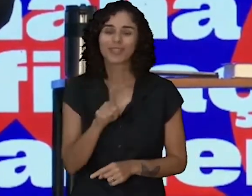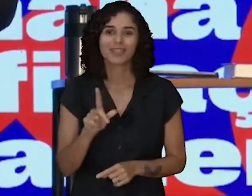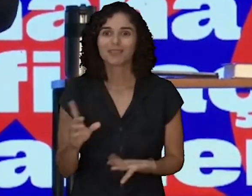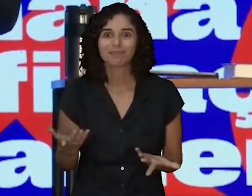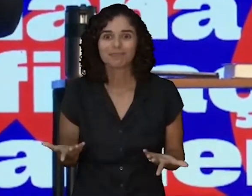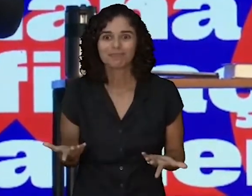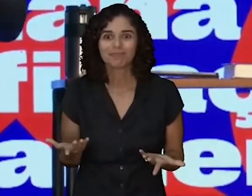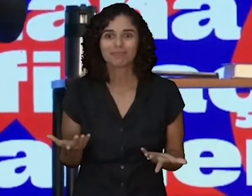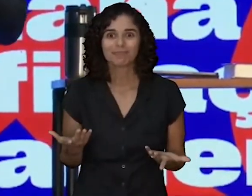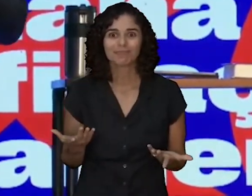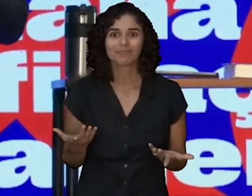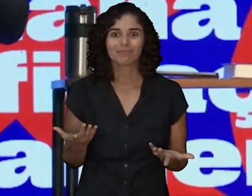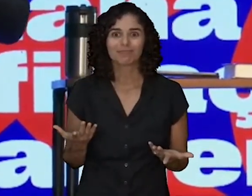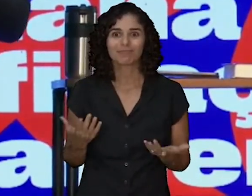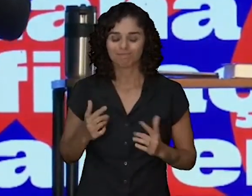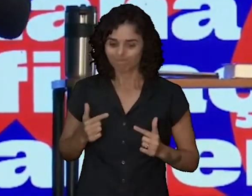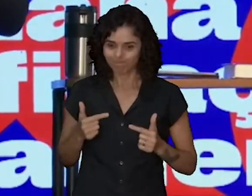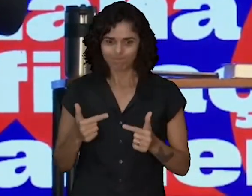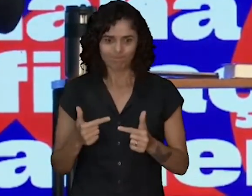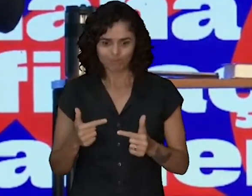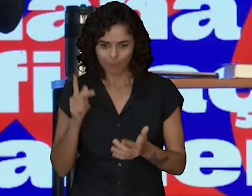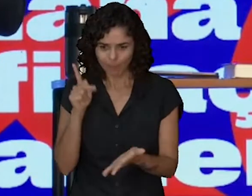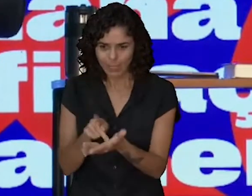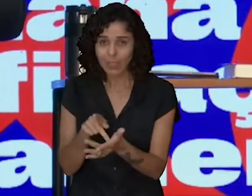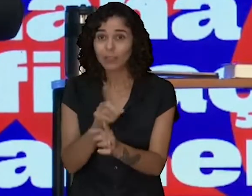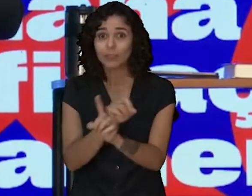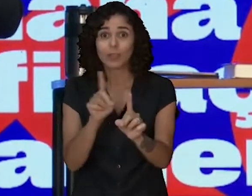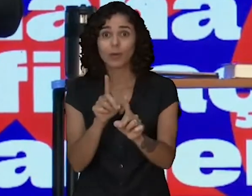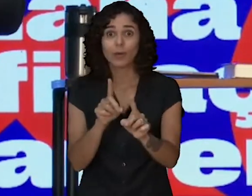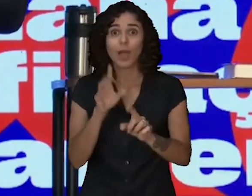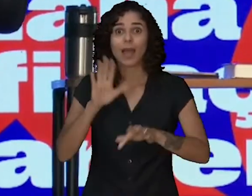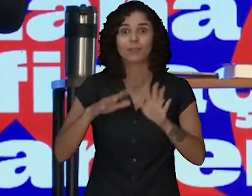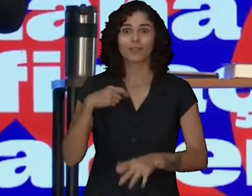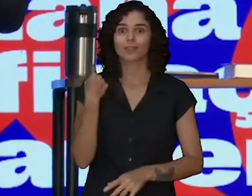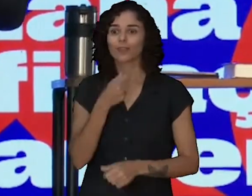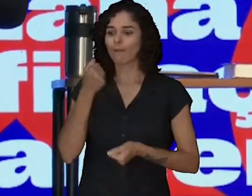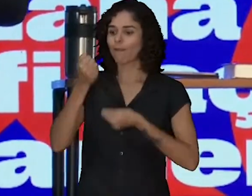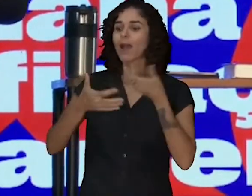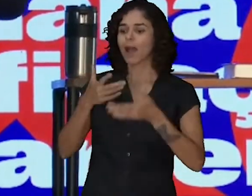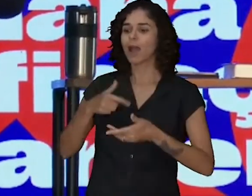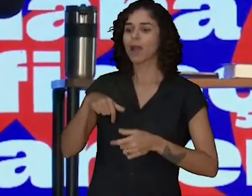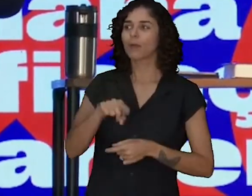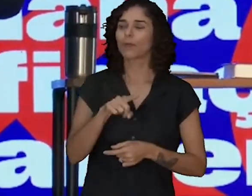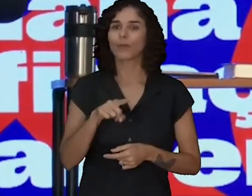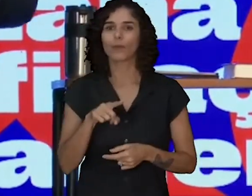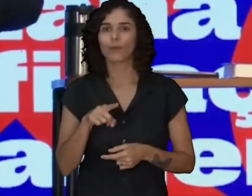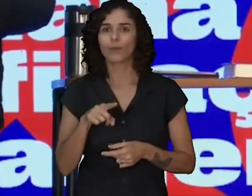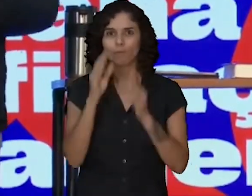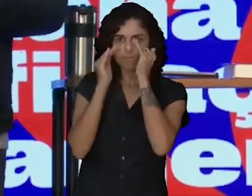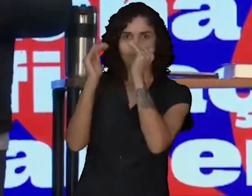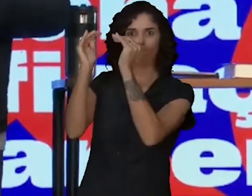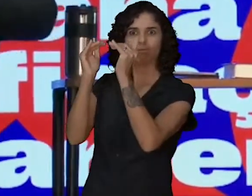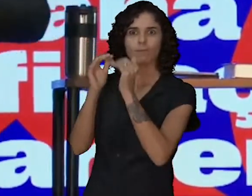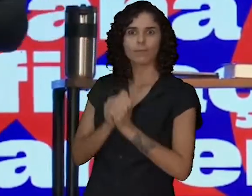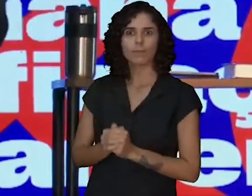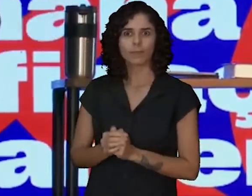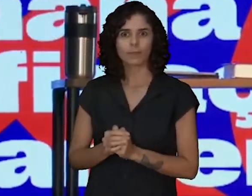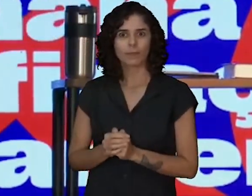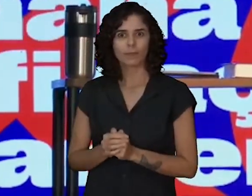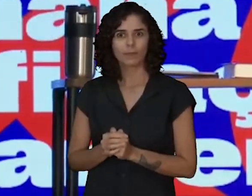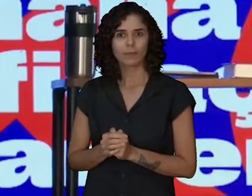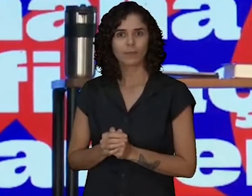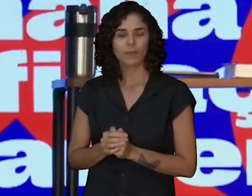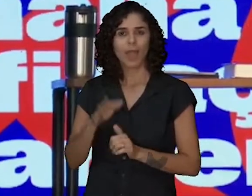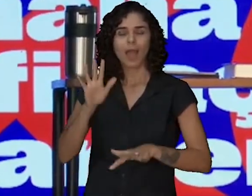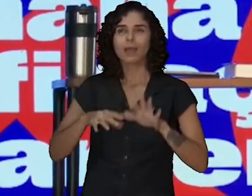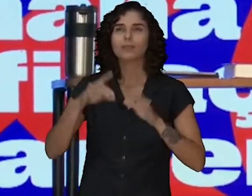A gente pensa em fazer, a gente fala em fazer, a gente divaga